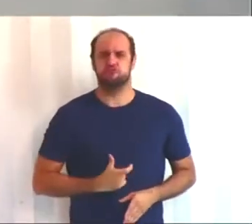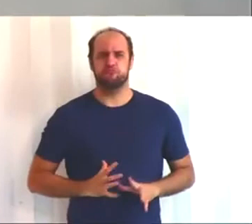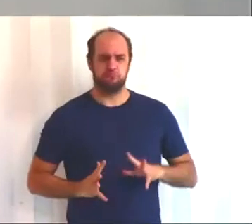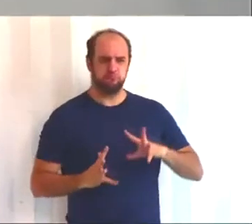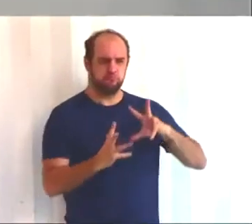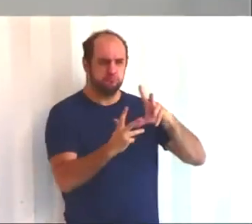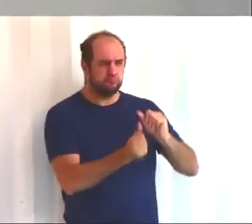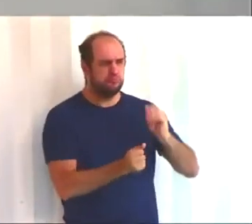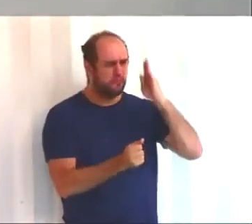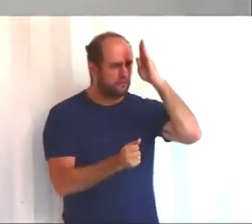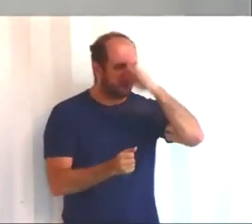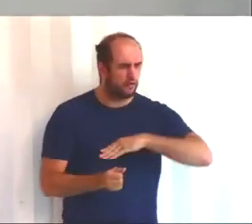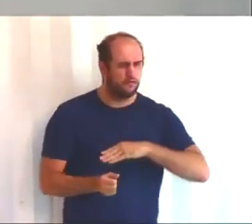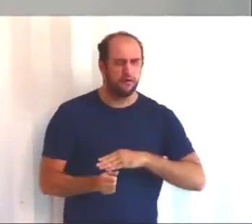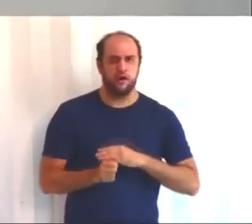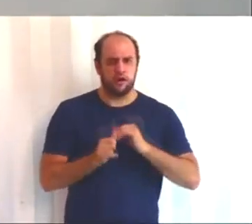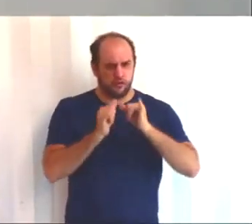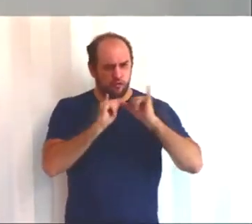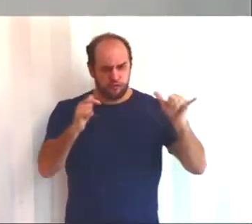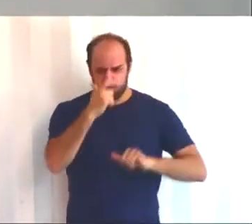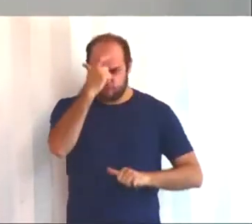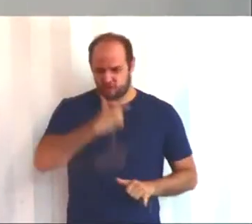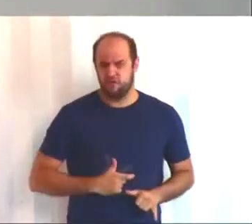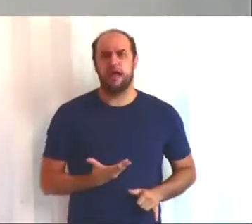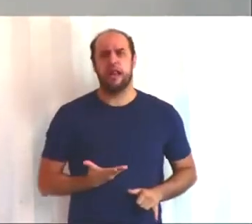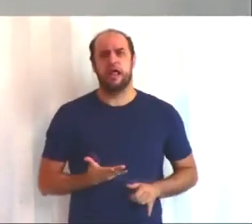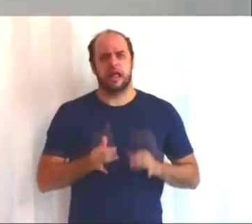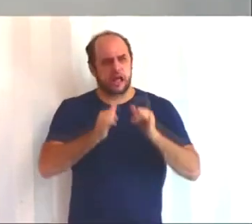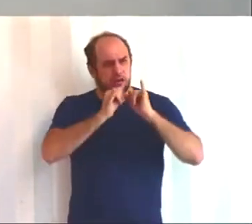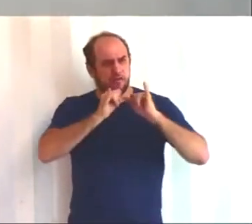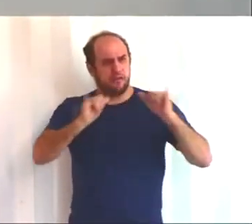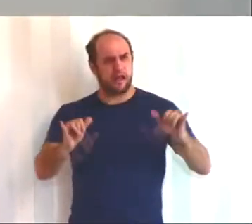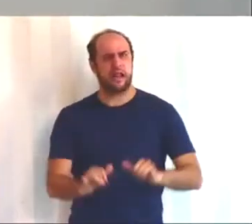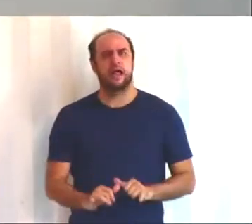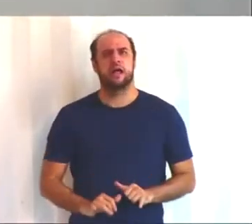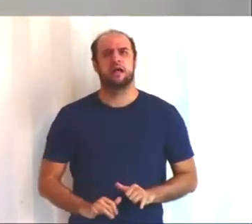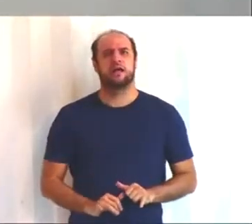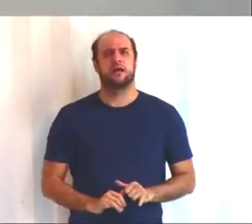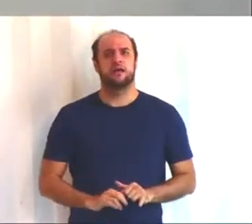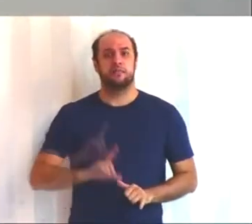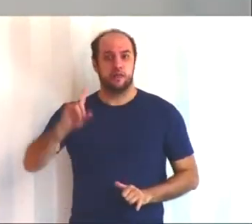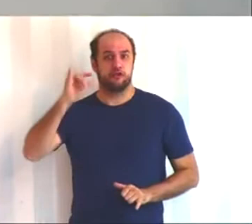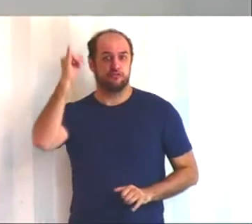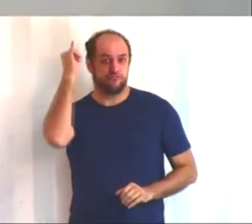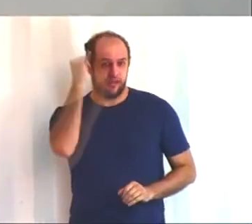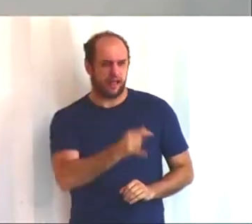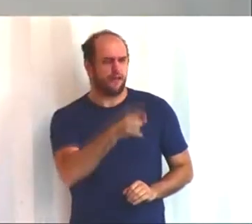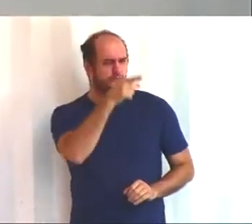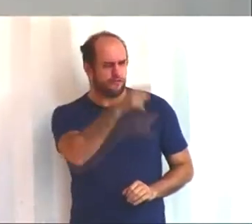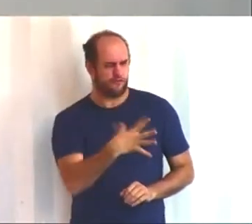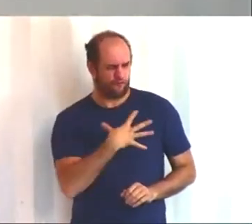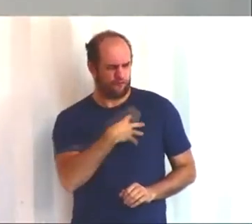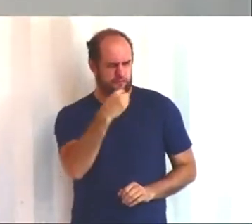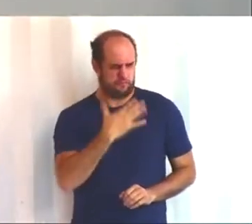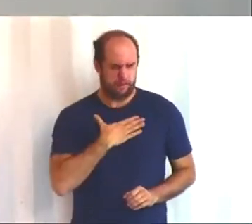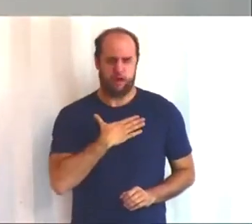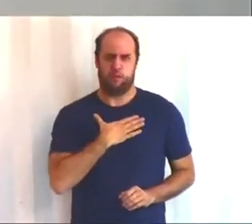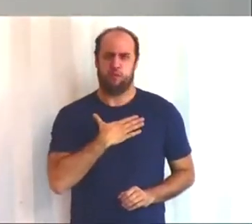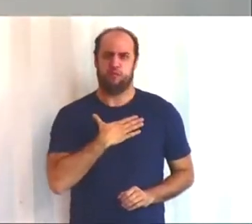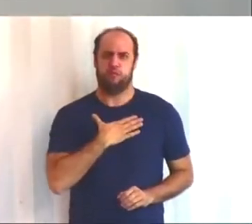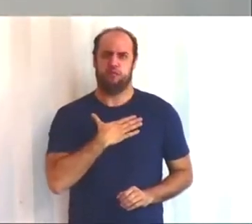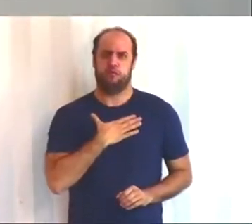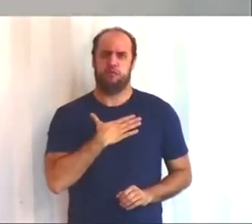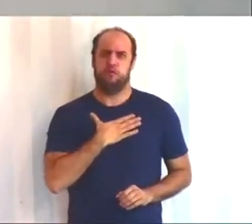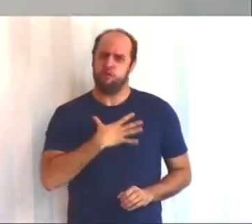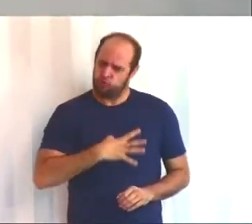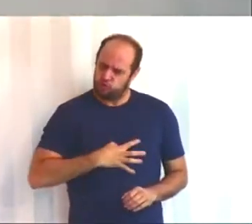mundo perverso. Fala quem você é. Diz que você fala da minha parte. Diz que você é meu filho.